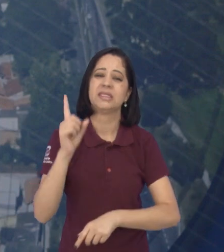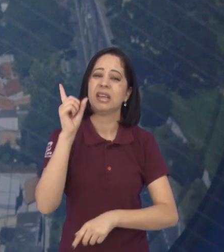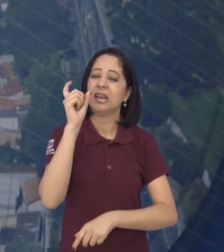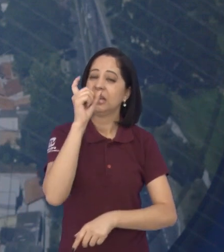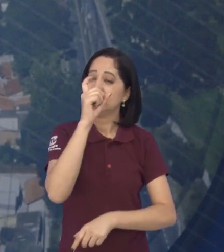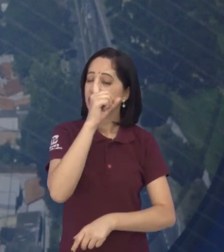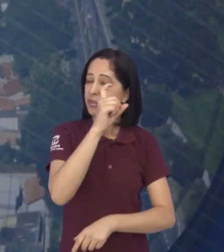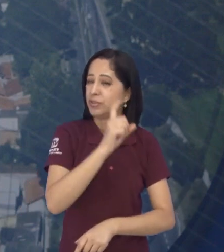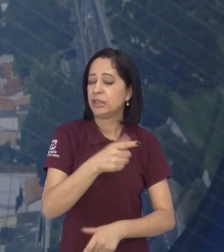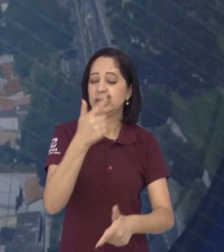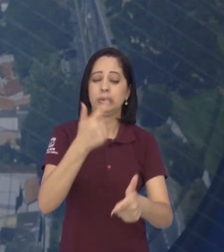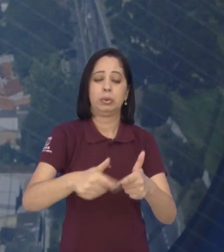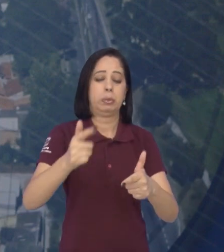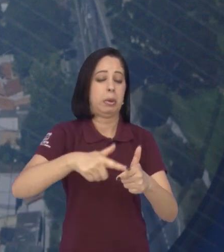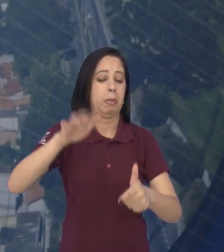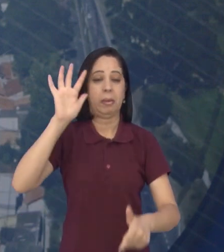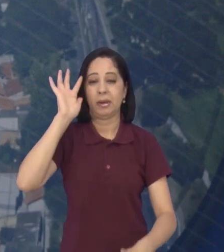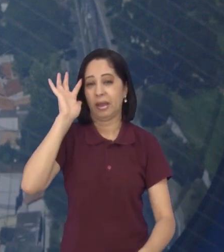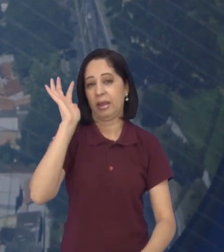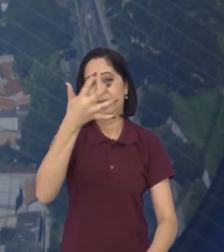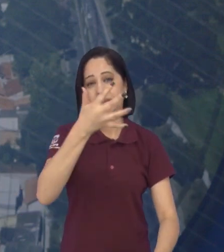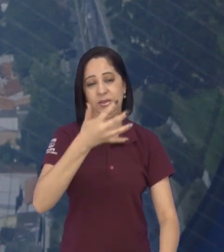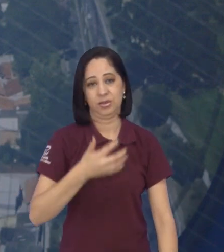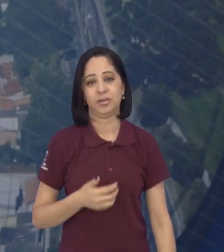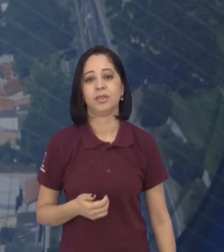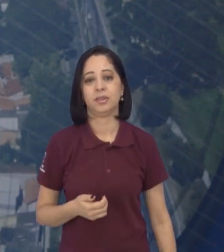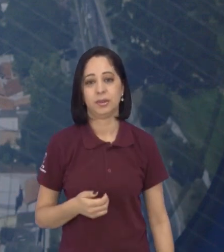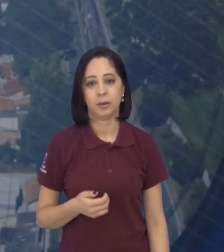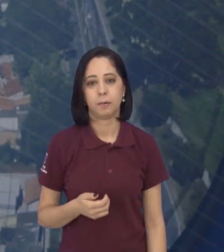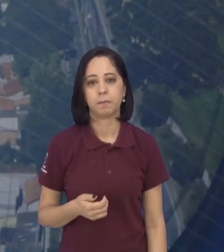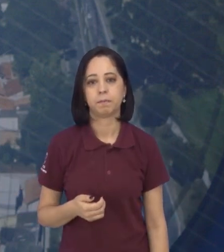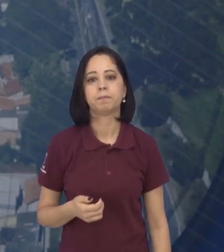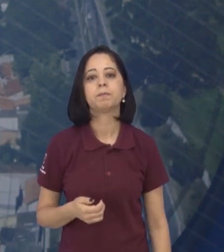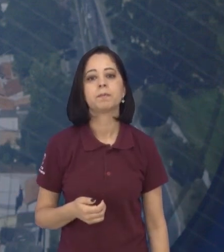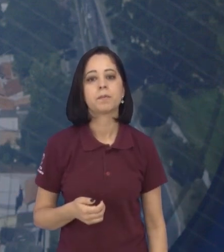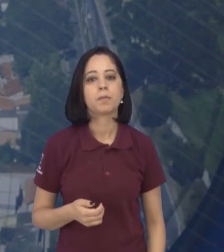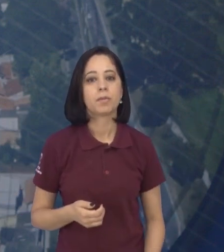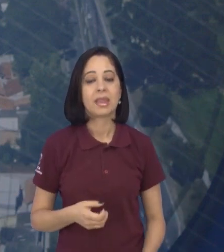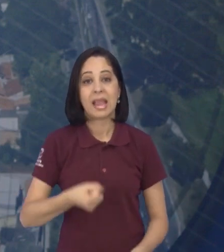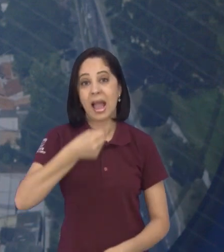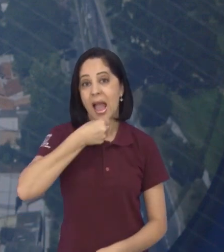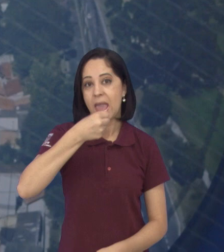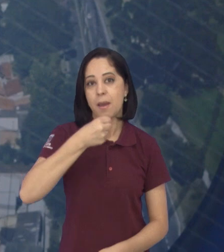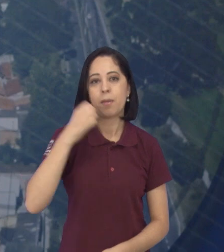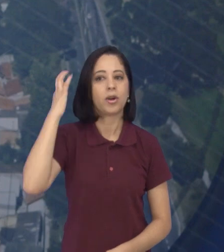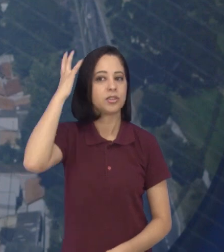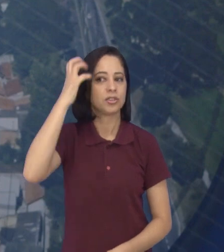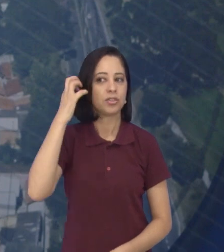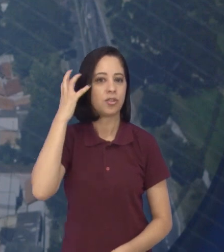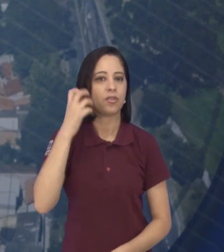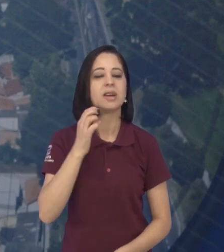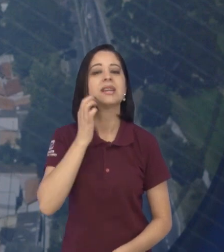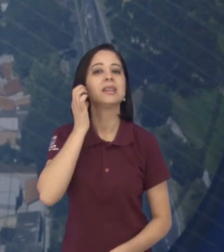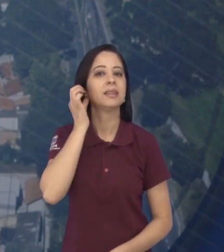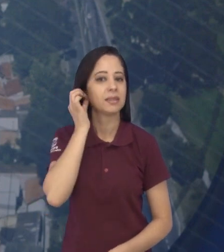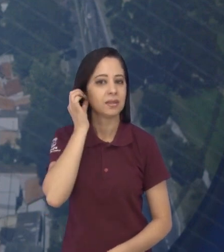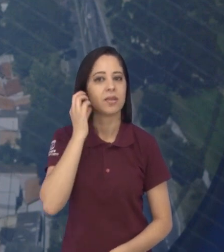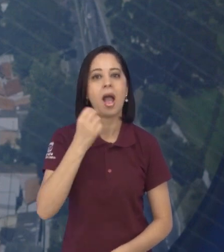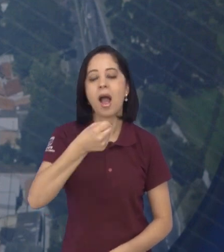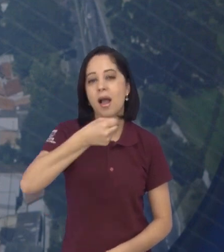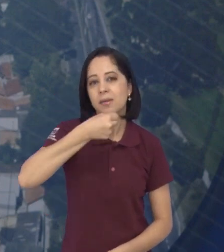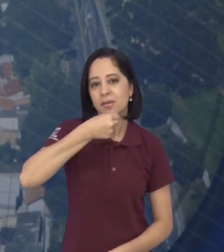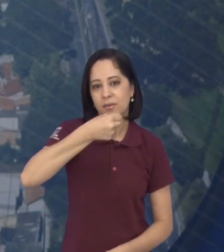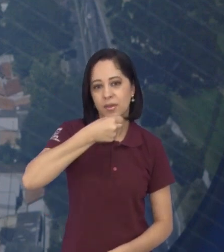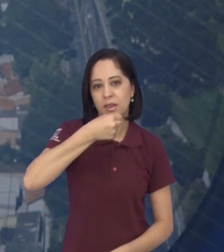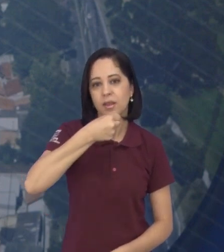dor de cabeça, é melhor a gente ter cautela, né? Olha só, gente, a repórter Fernanda Santos, ela foi conversar